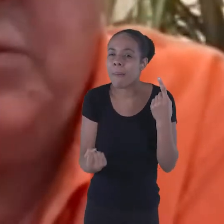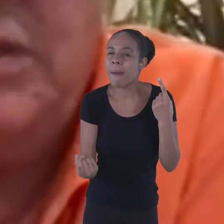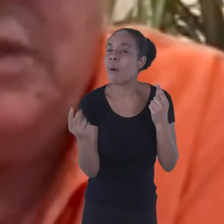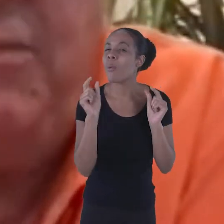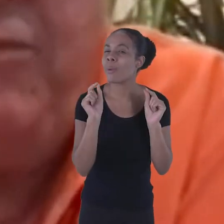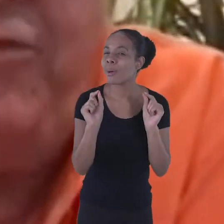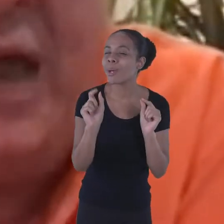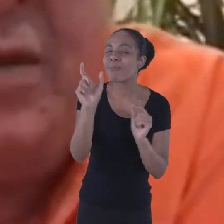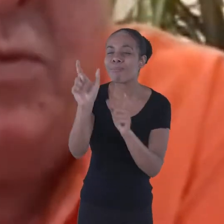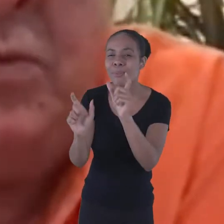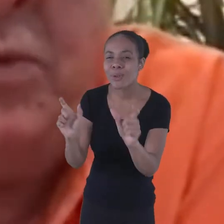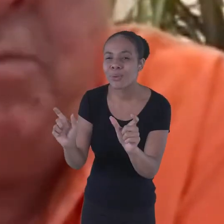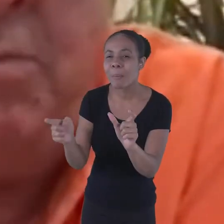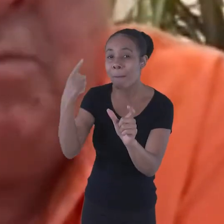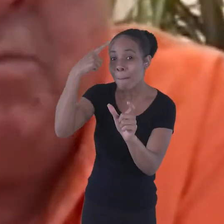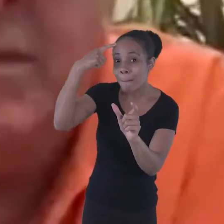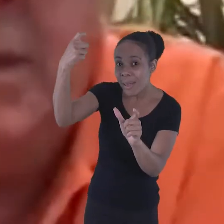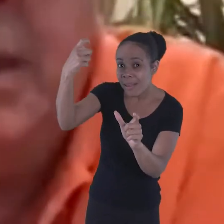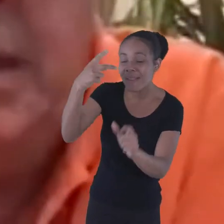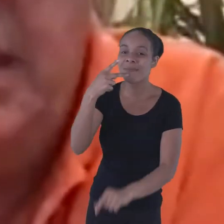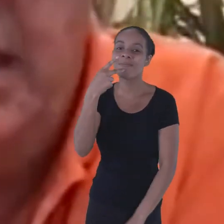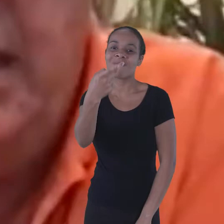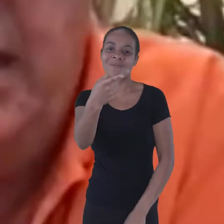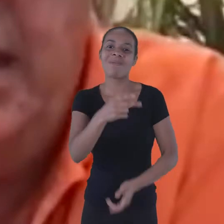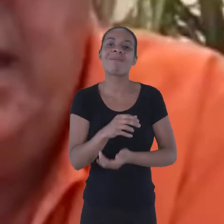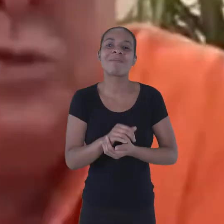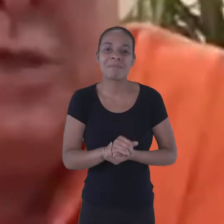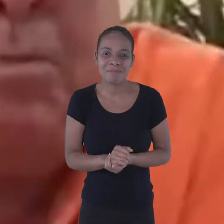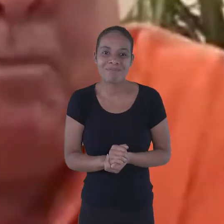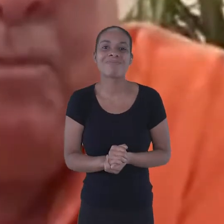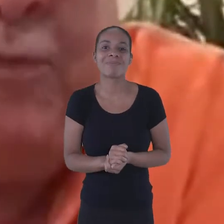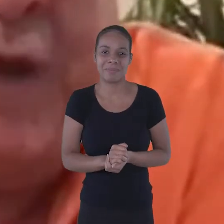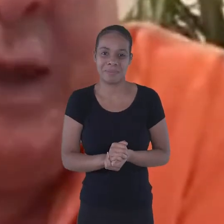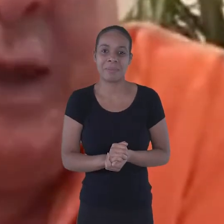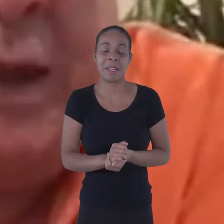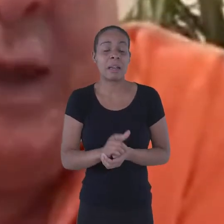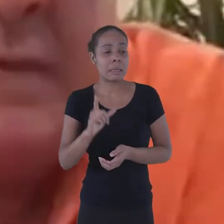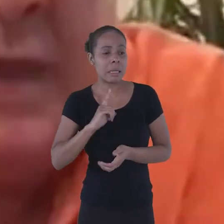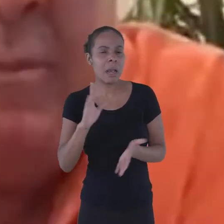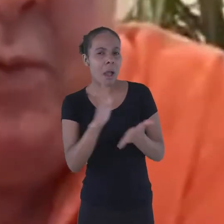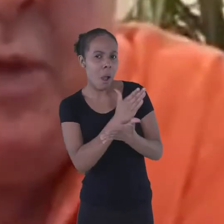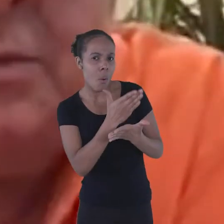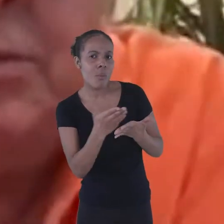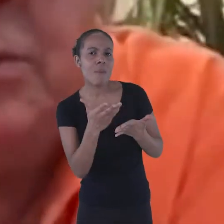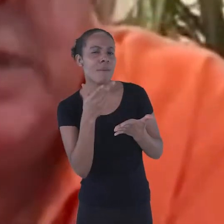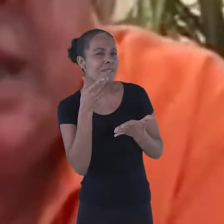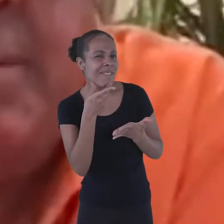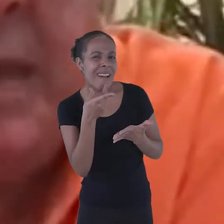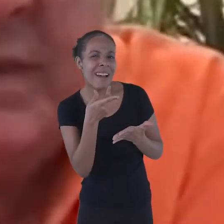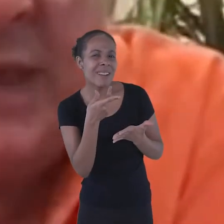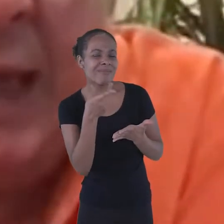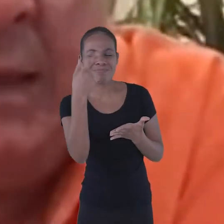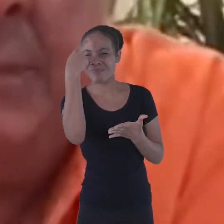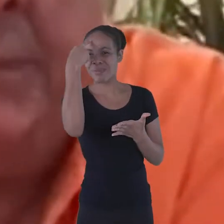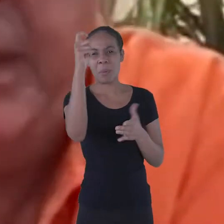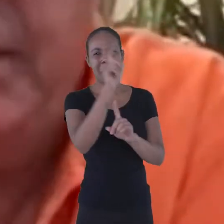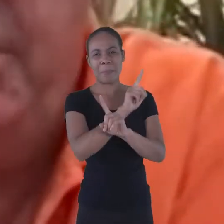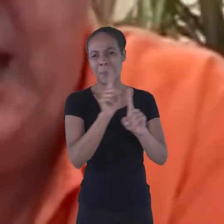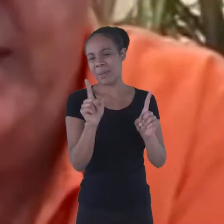as pessoas que falam o que pensam. Tem uns que falam sem pensar porque não conseguem